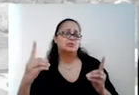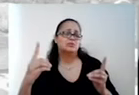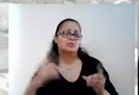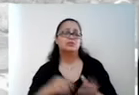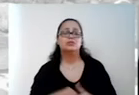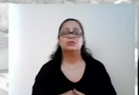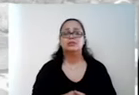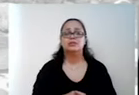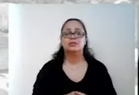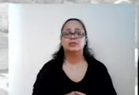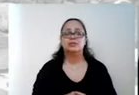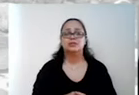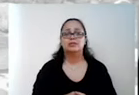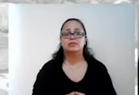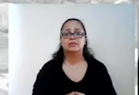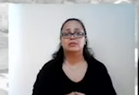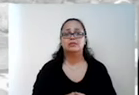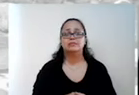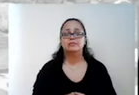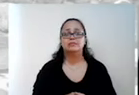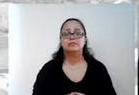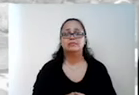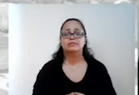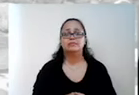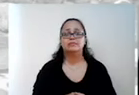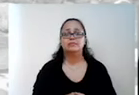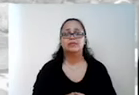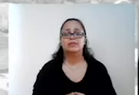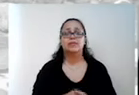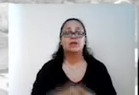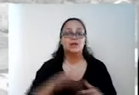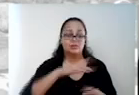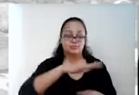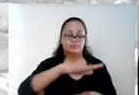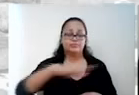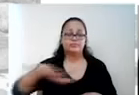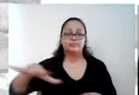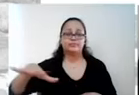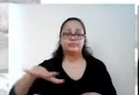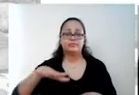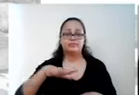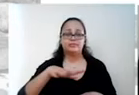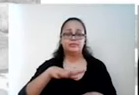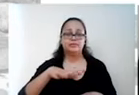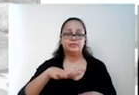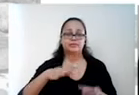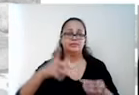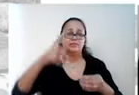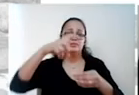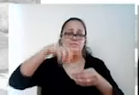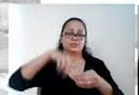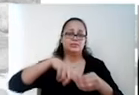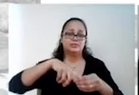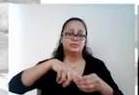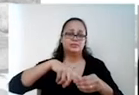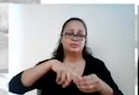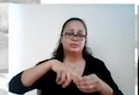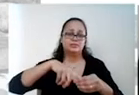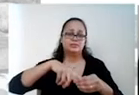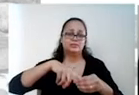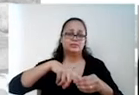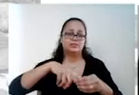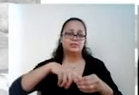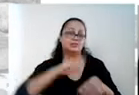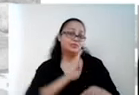E nesse caso, esse esporo ele vai cair no solo, por exemplo, e vai germinar um prótalo, que é uma estrutura em forma de